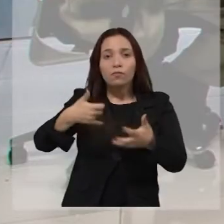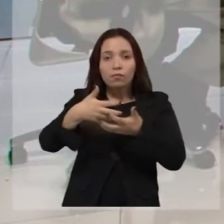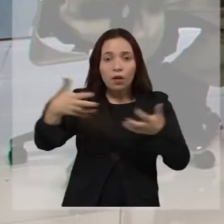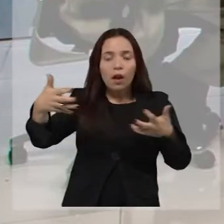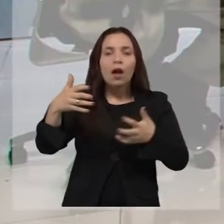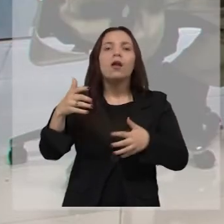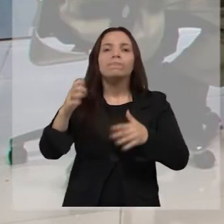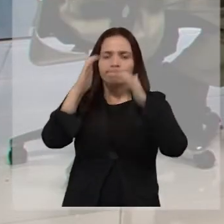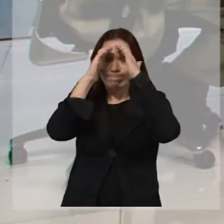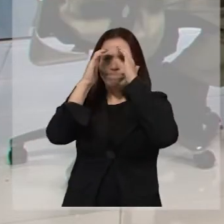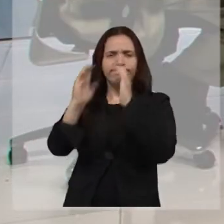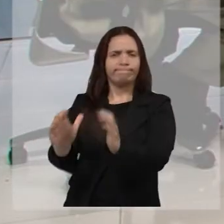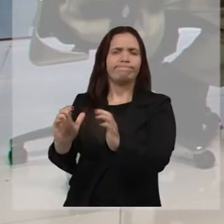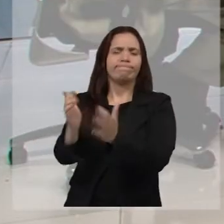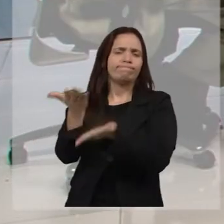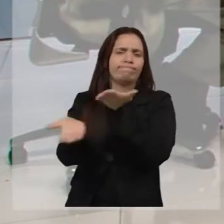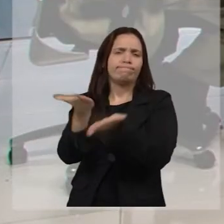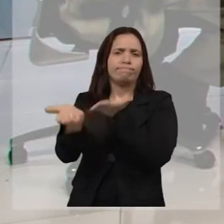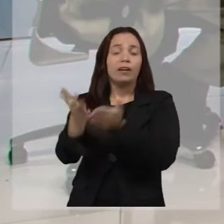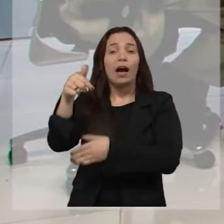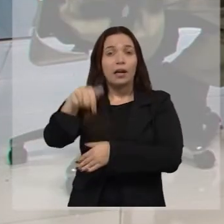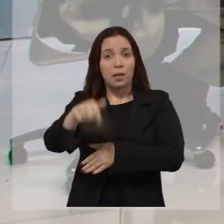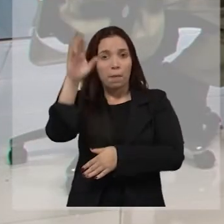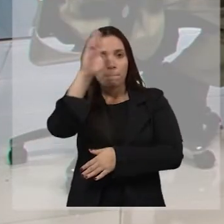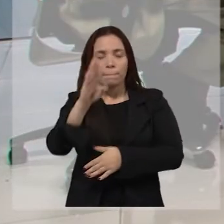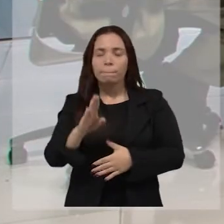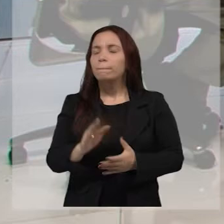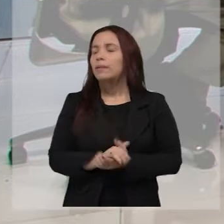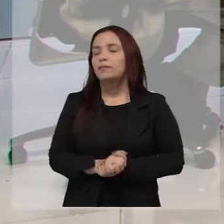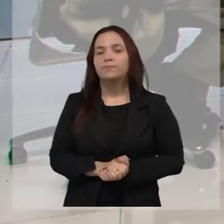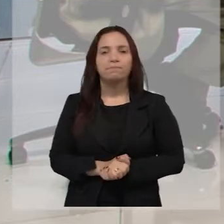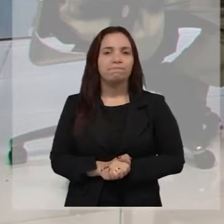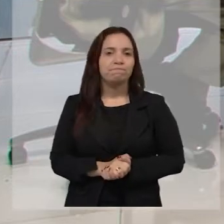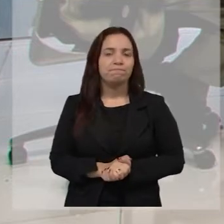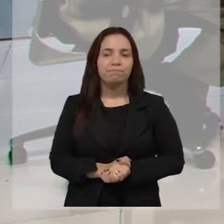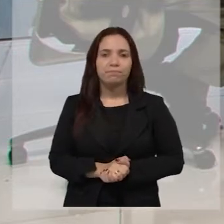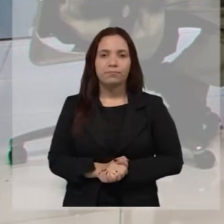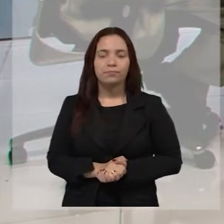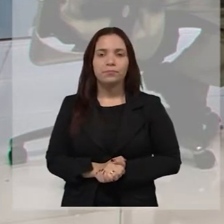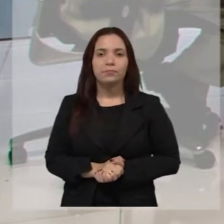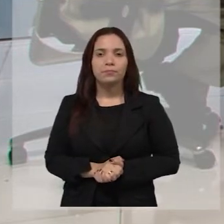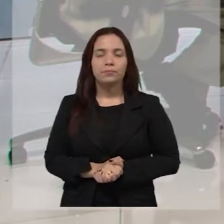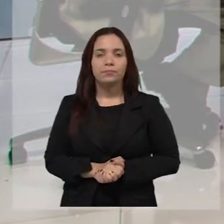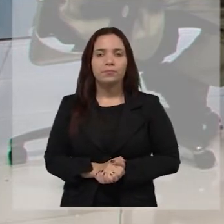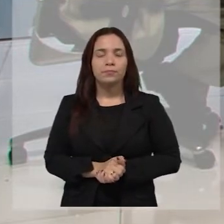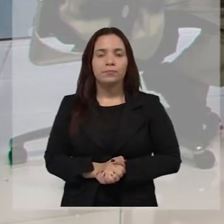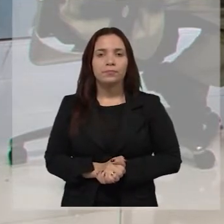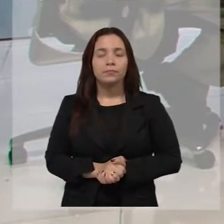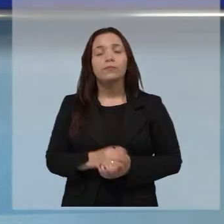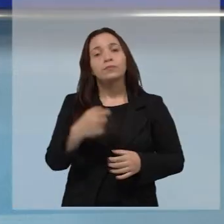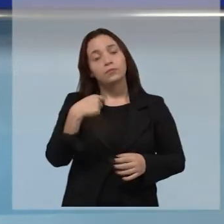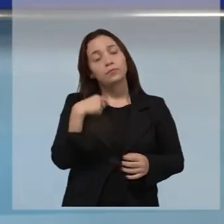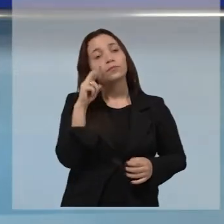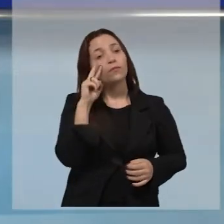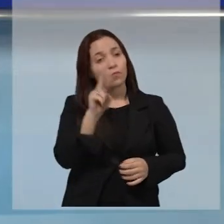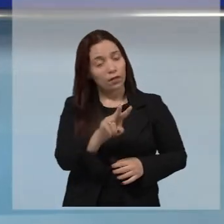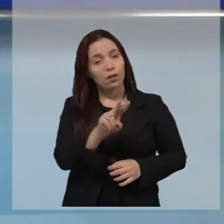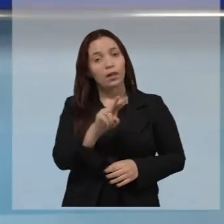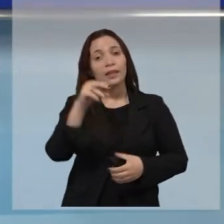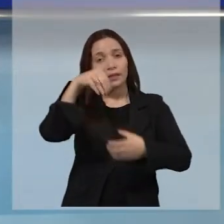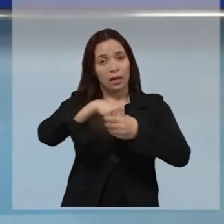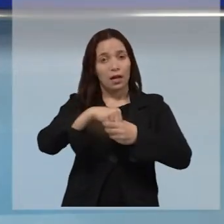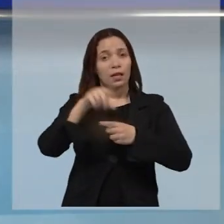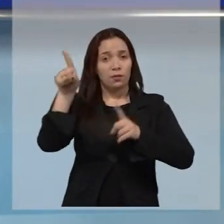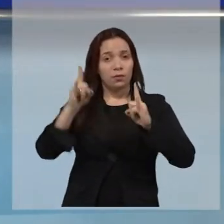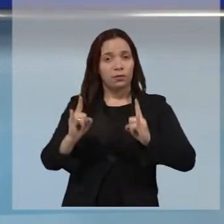senior citizens, como eles chamam. Estou falando aqui no Brasil, por isso que eu estou chamando de tradição malsã. Eu vi